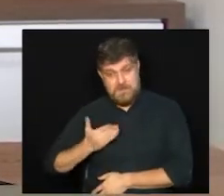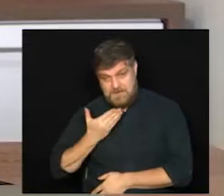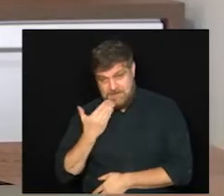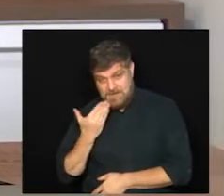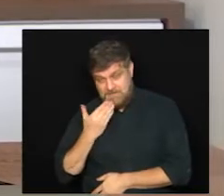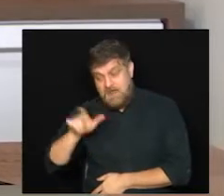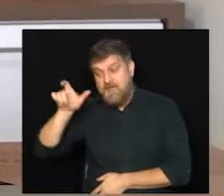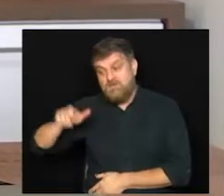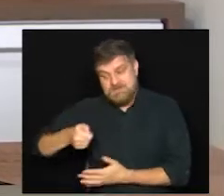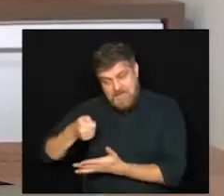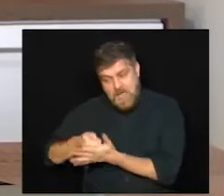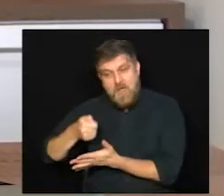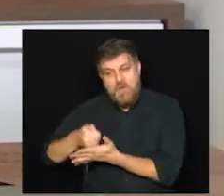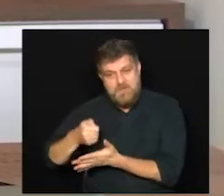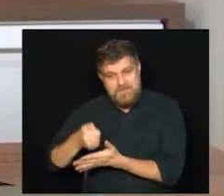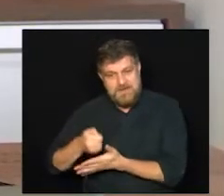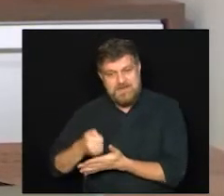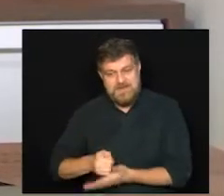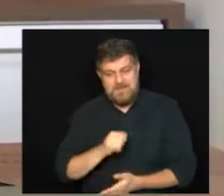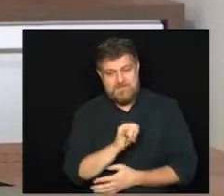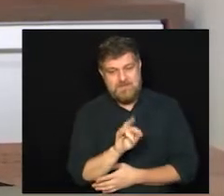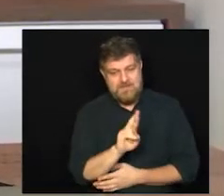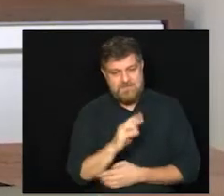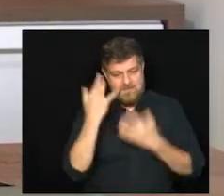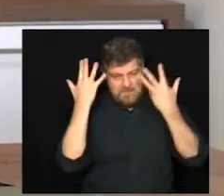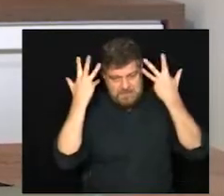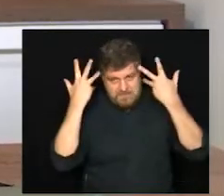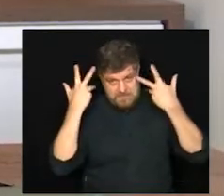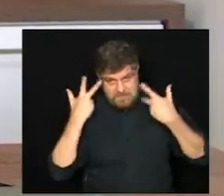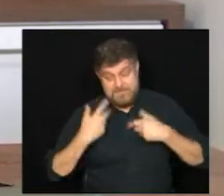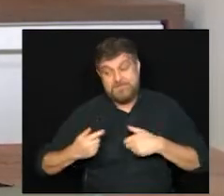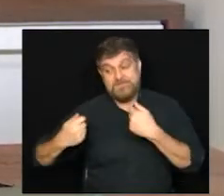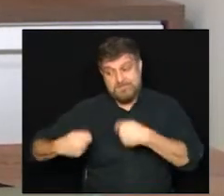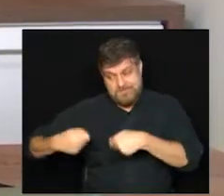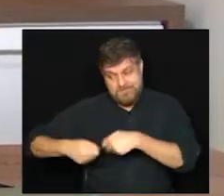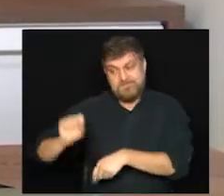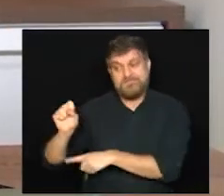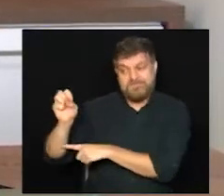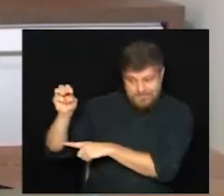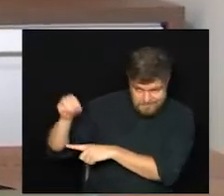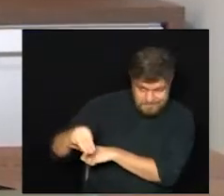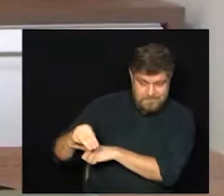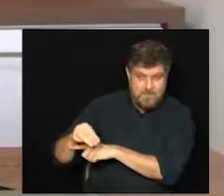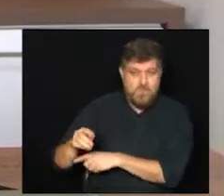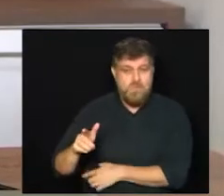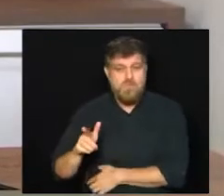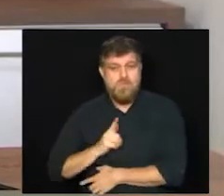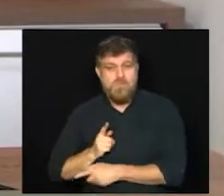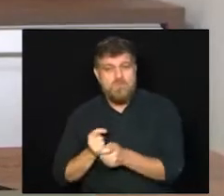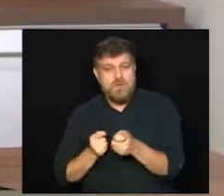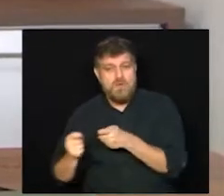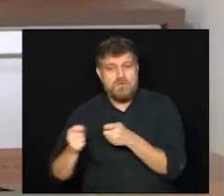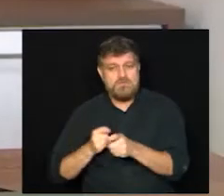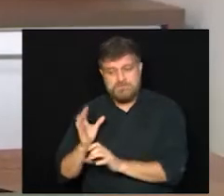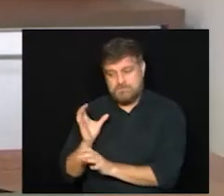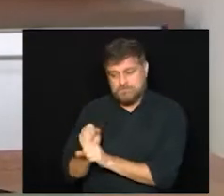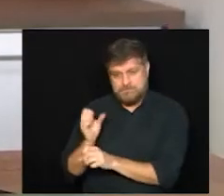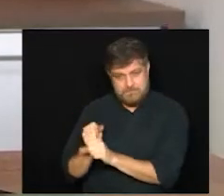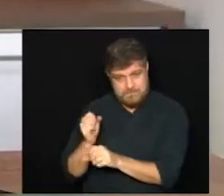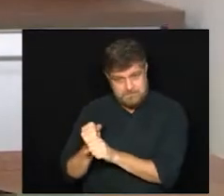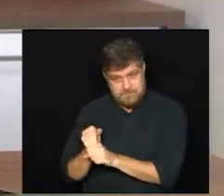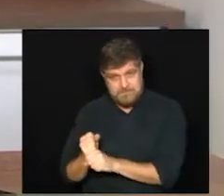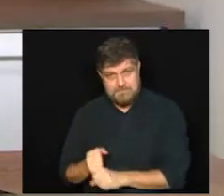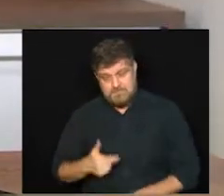estar obrigado a fazer a declaração do imposto de renda, né? O controle contábil que eu falo é que se